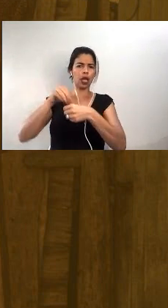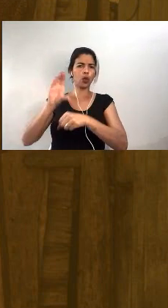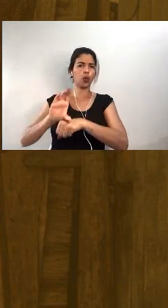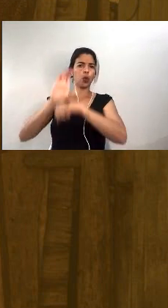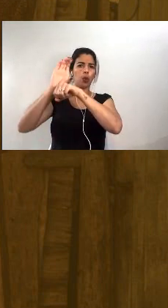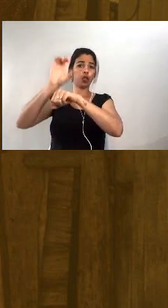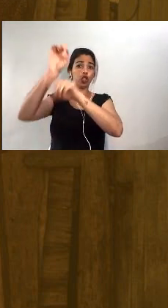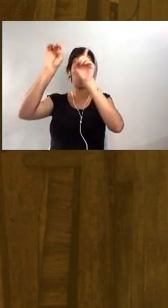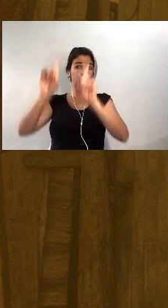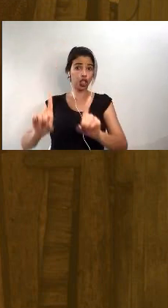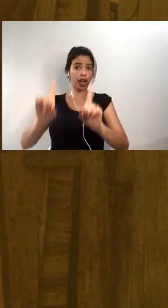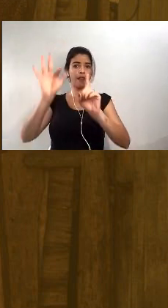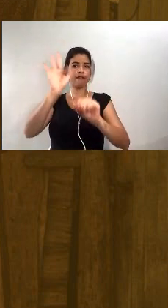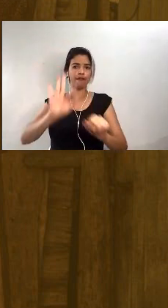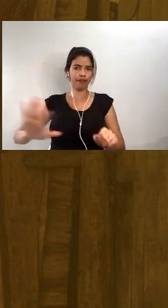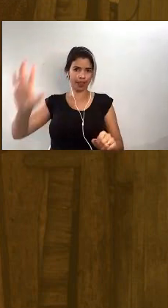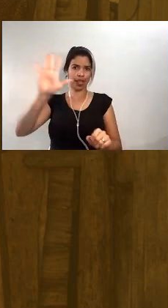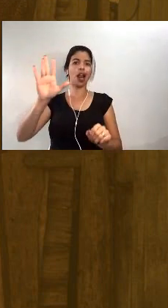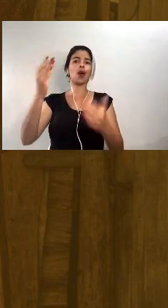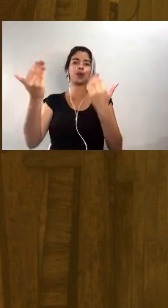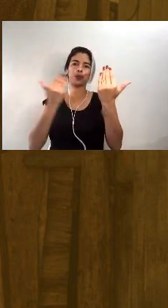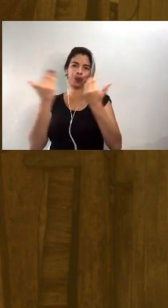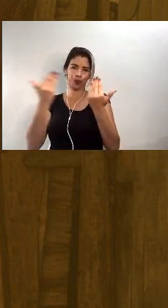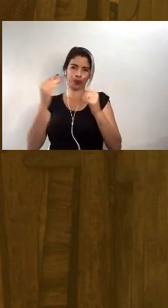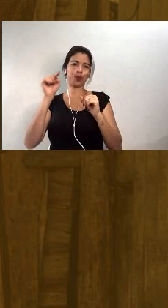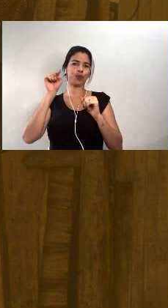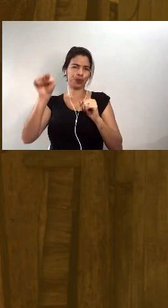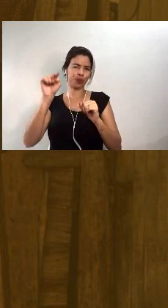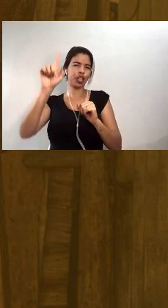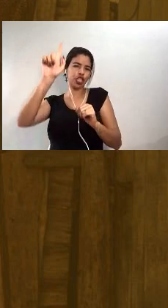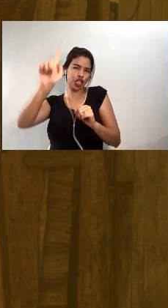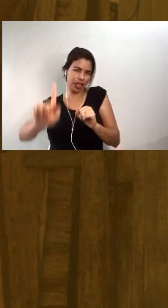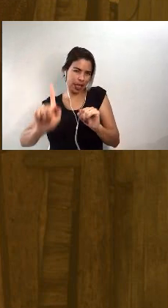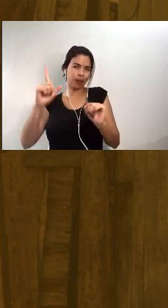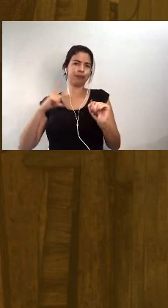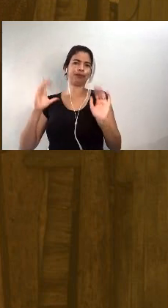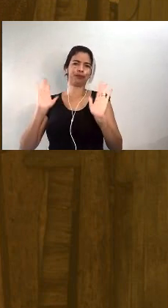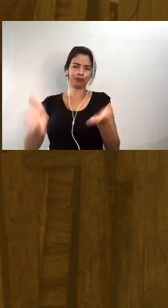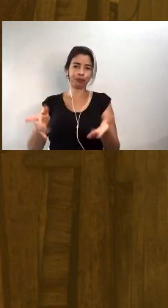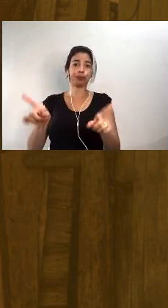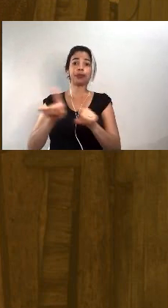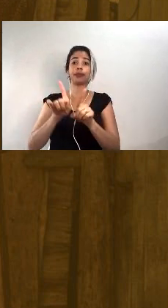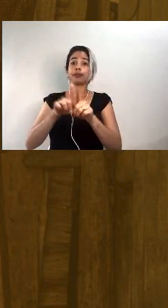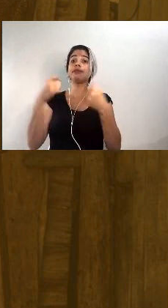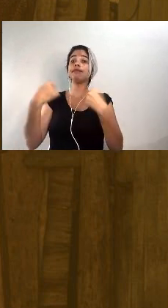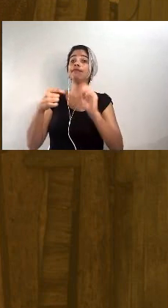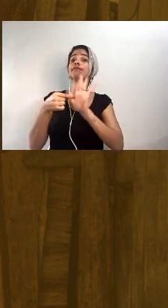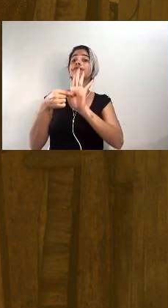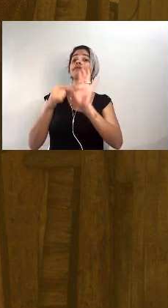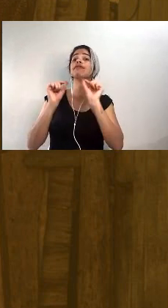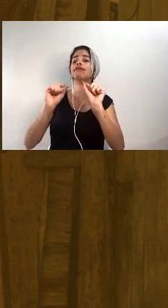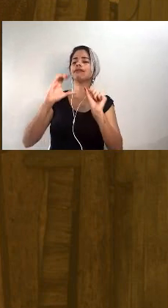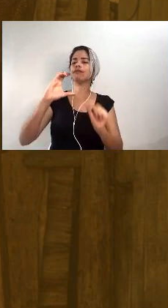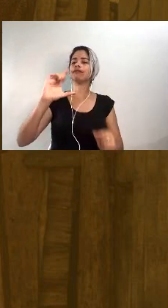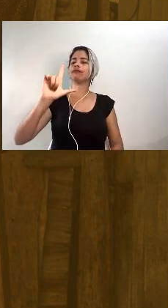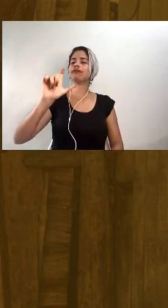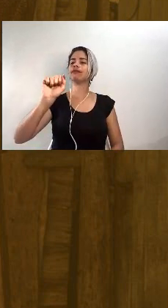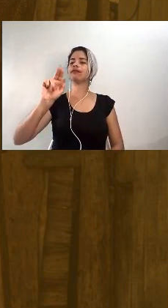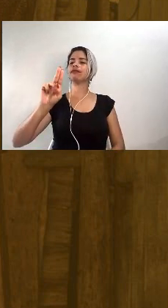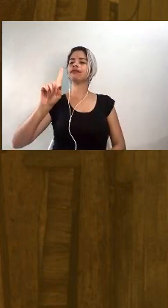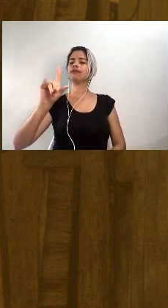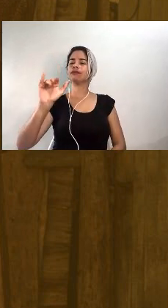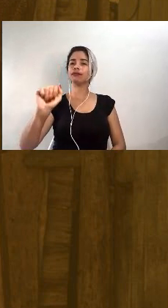do Conselho Federal de Psicologia, né, dessa gestão, e é preciso, inclusive, sinalizar que Cláudia é uma das responsáveis